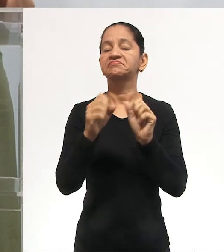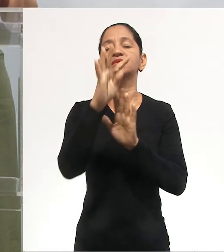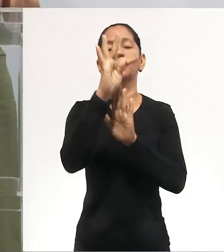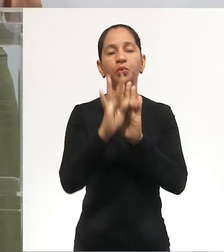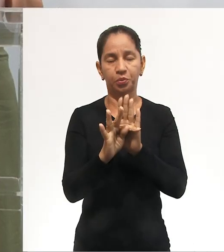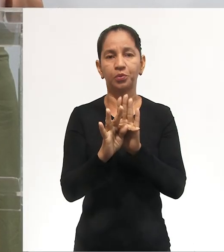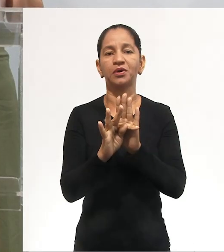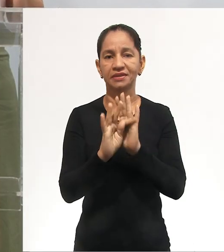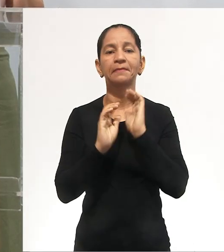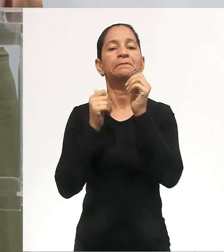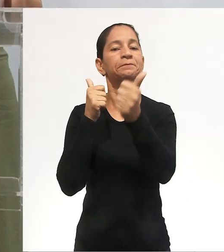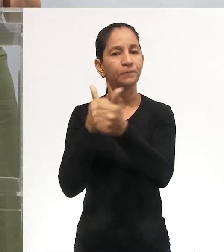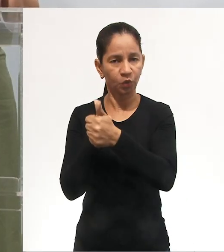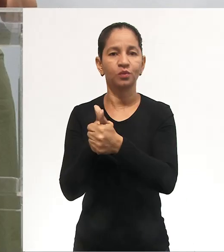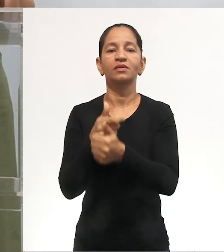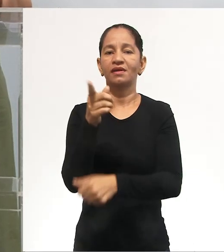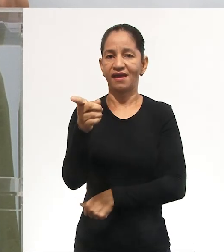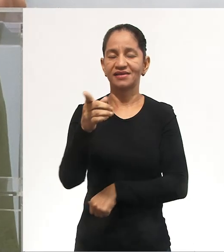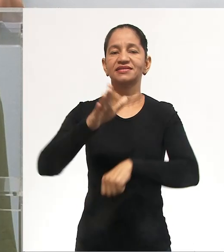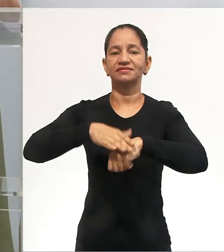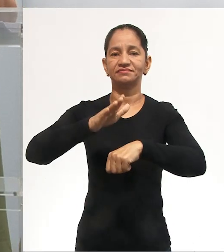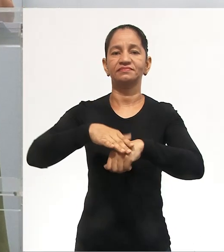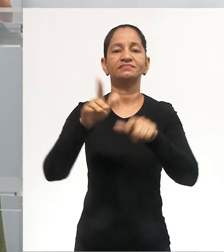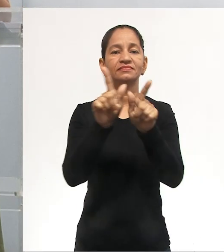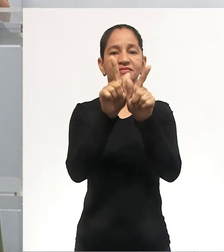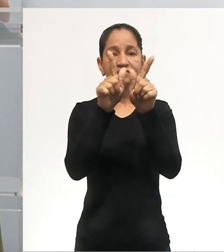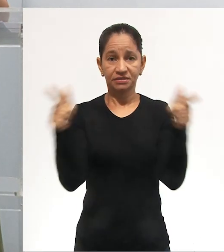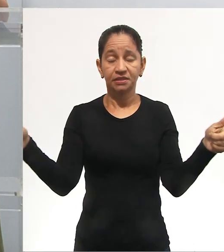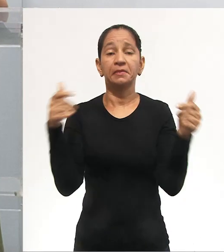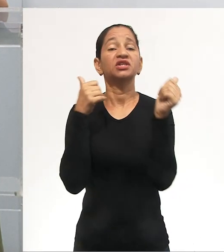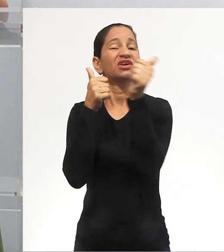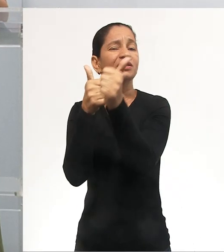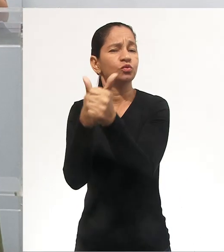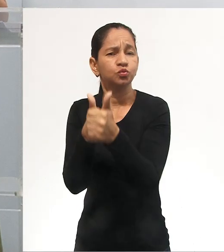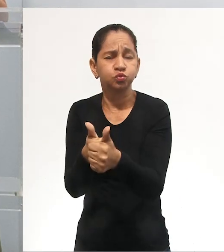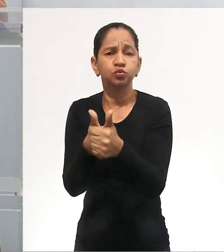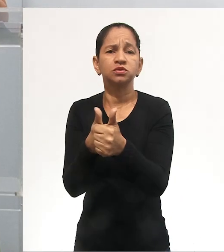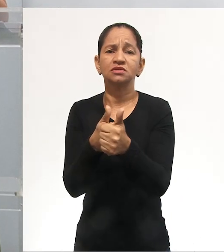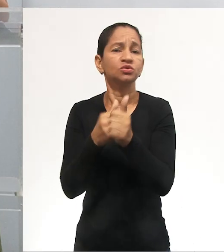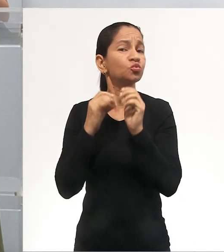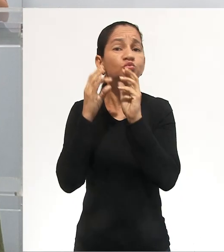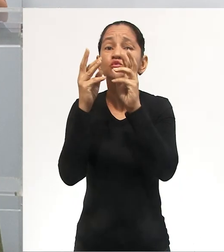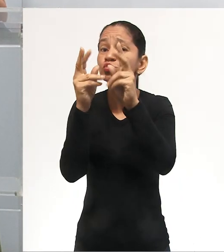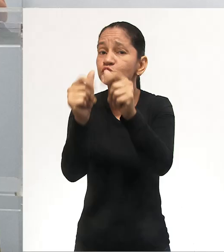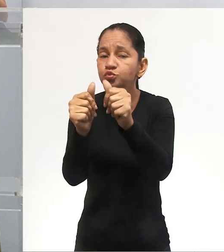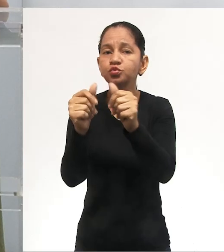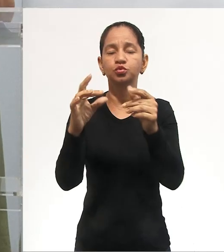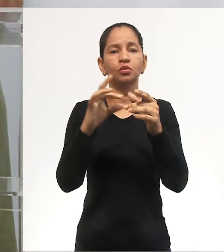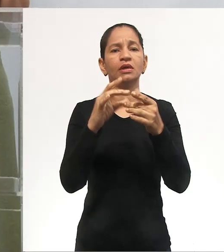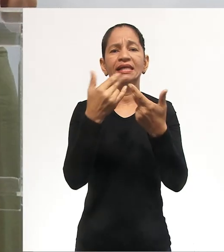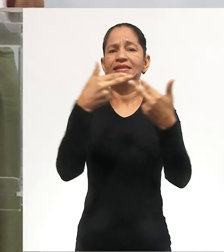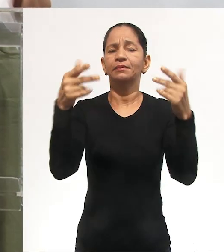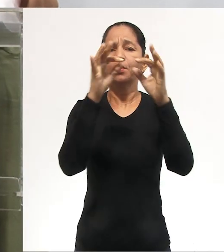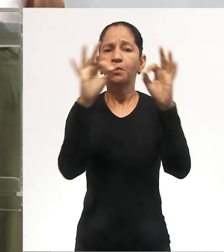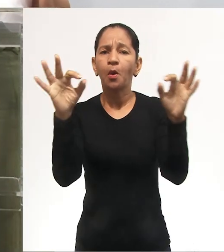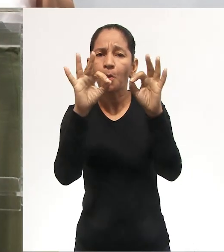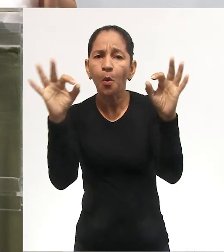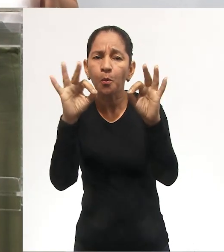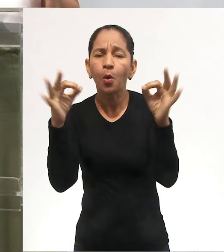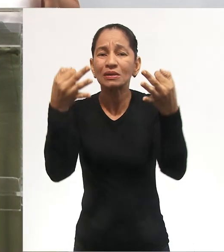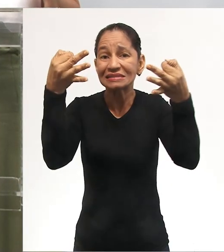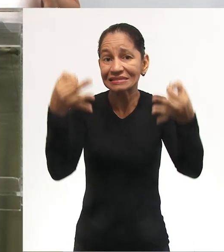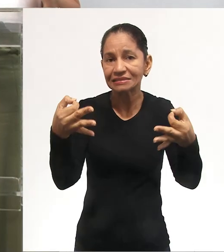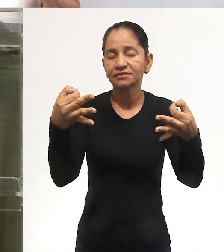linguagem, quando você obedece às normas gramaticais de regência, de concordância, então é uma linguagem